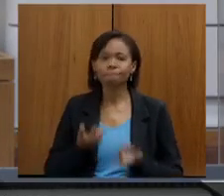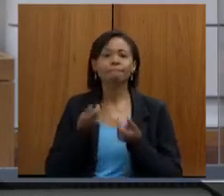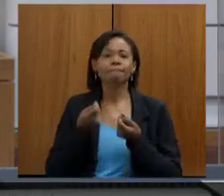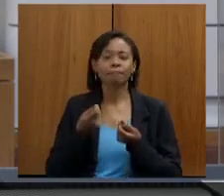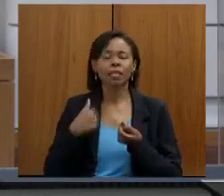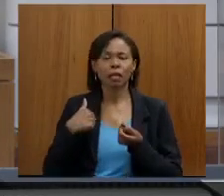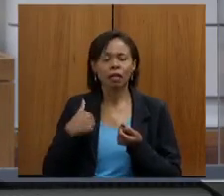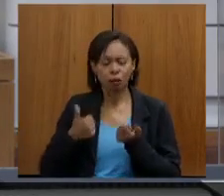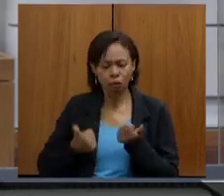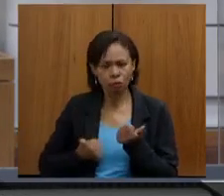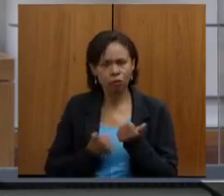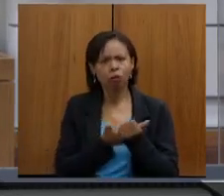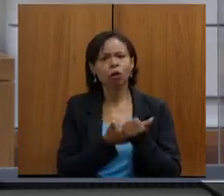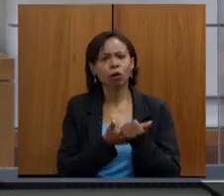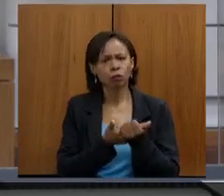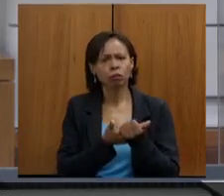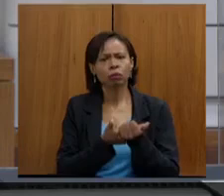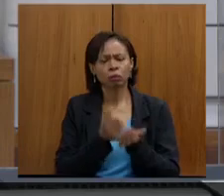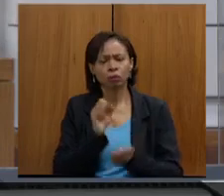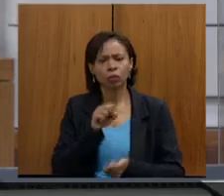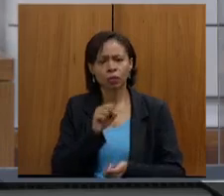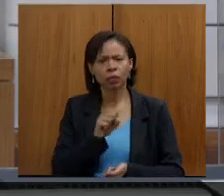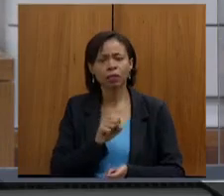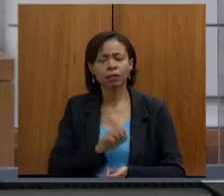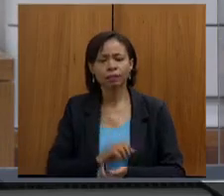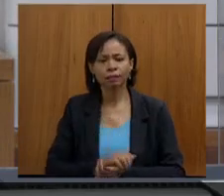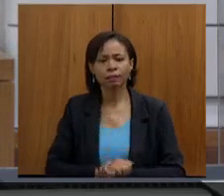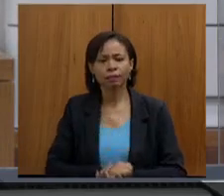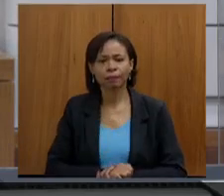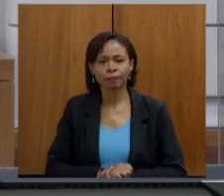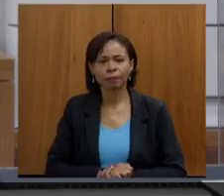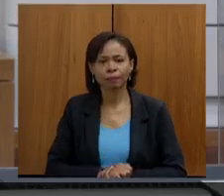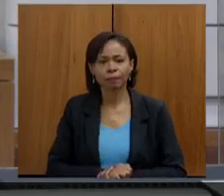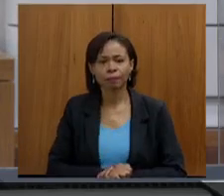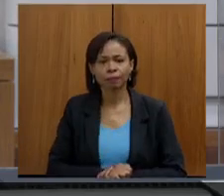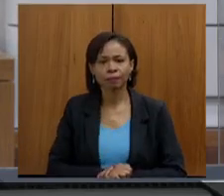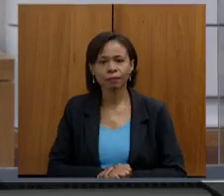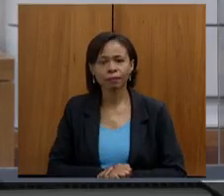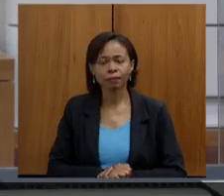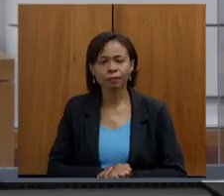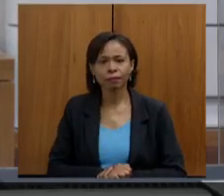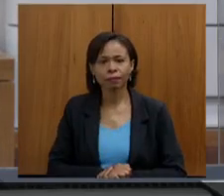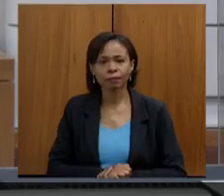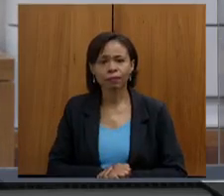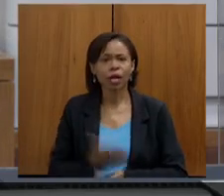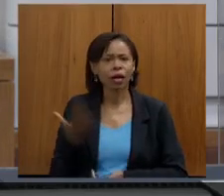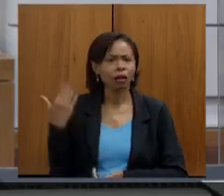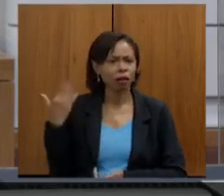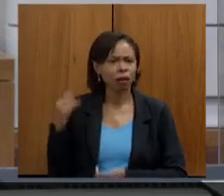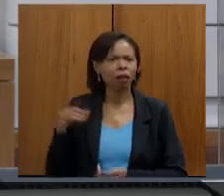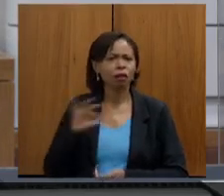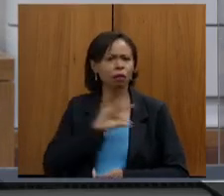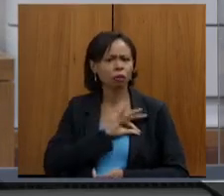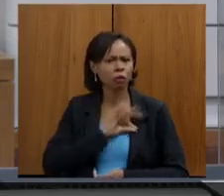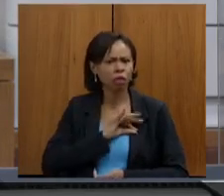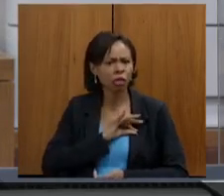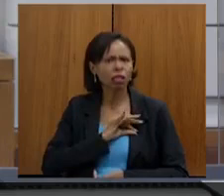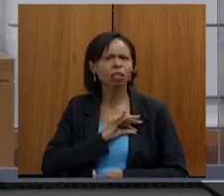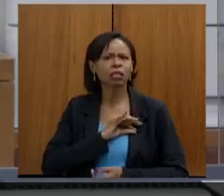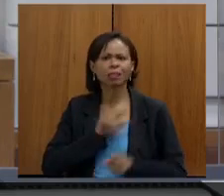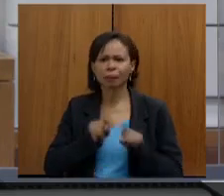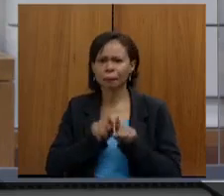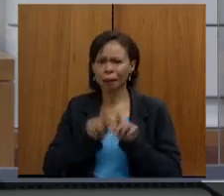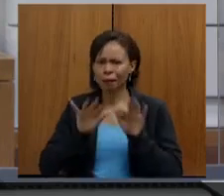palavra de apoio mesmo e não sofreu só polícia sofreu as famílias